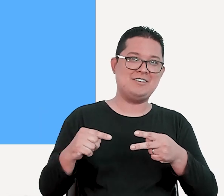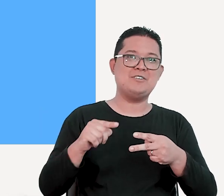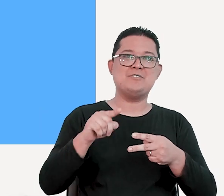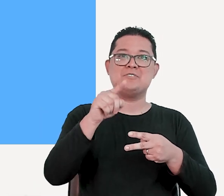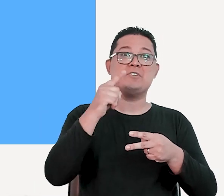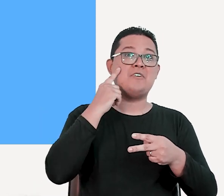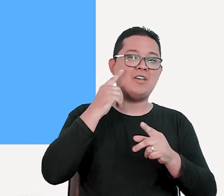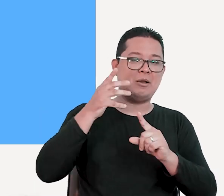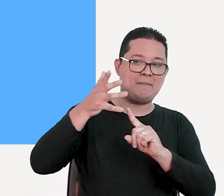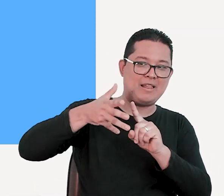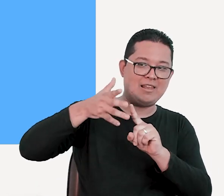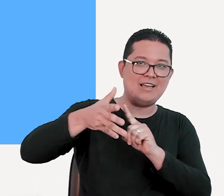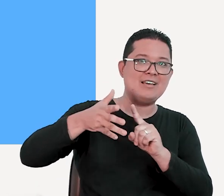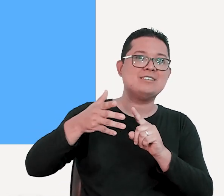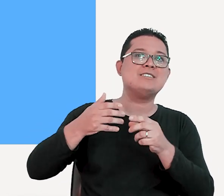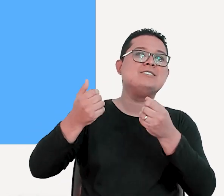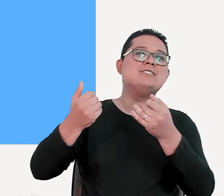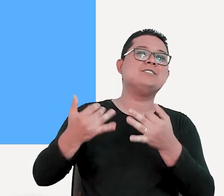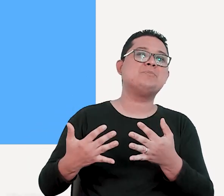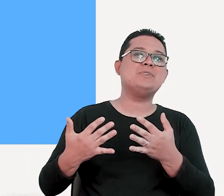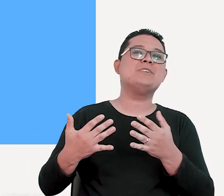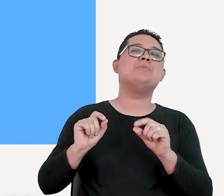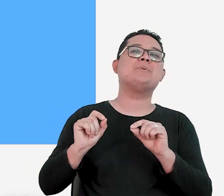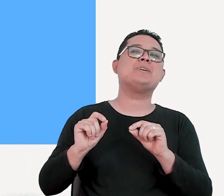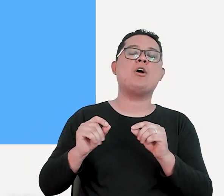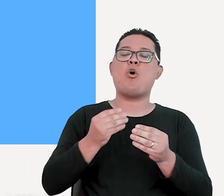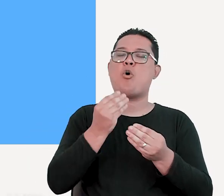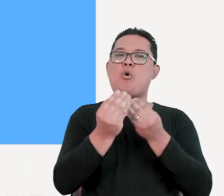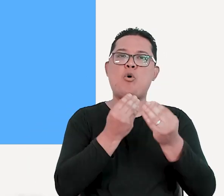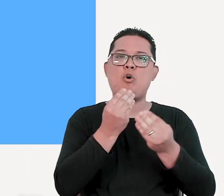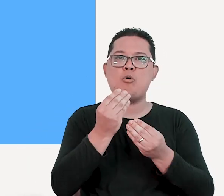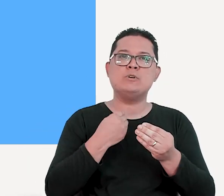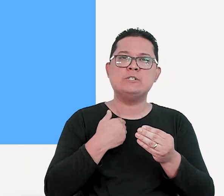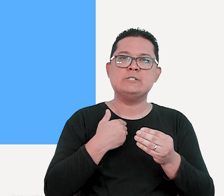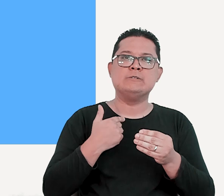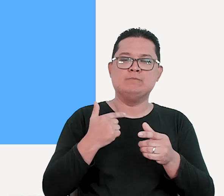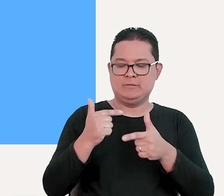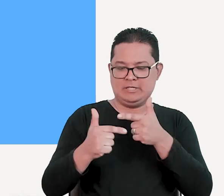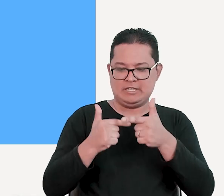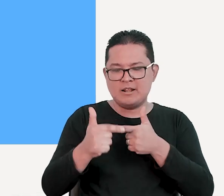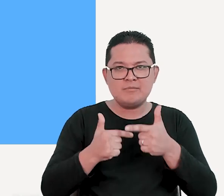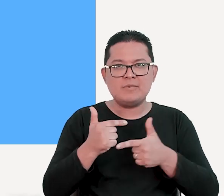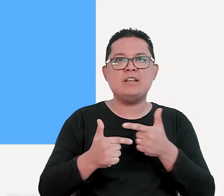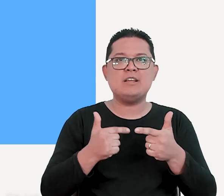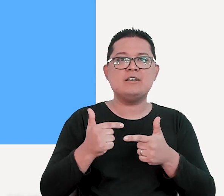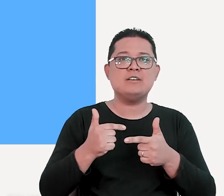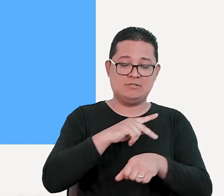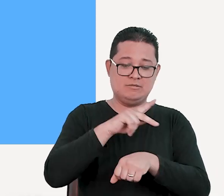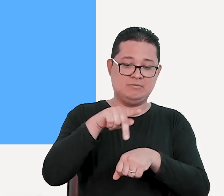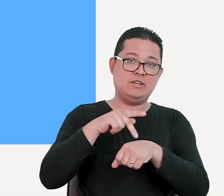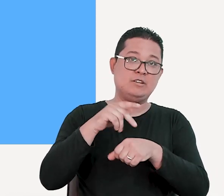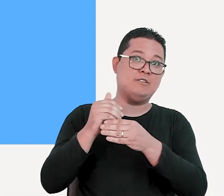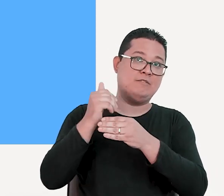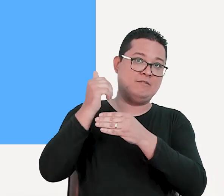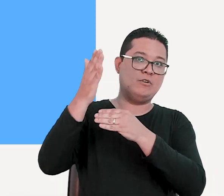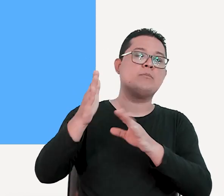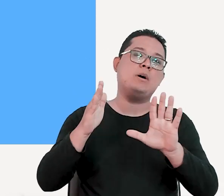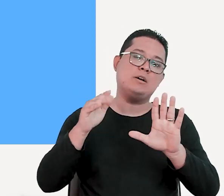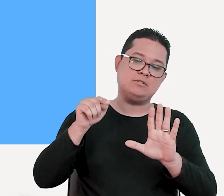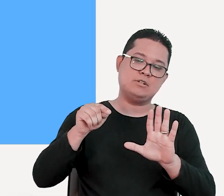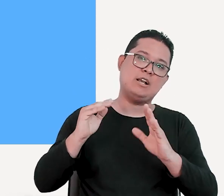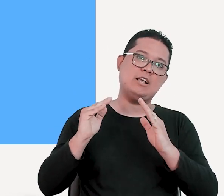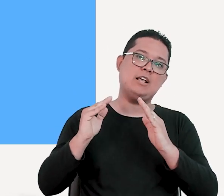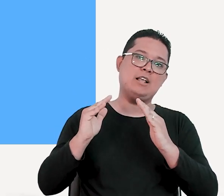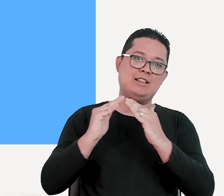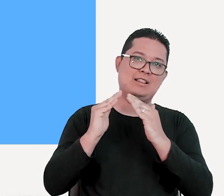falou também sobre como é trabalhar para uma empresa de fora, mas nesse caso ela mora lá na Alemanha, então